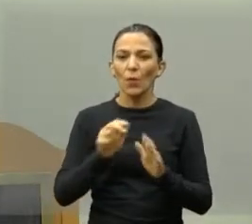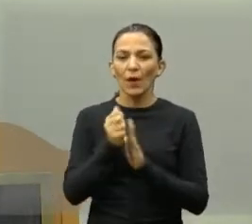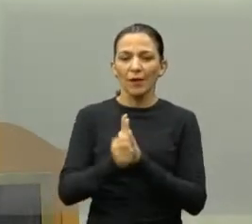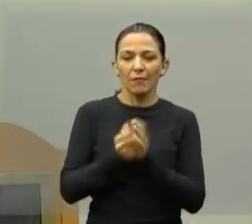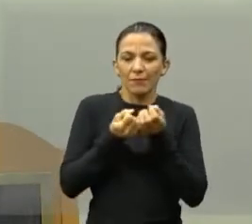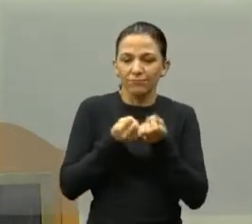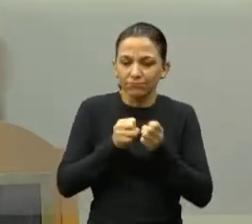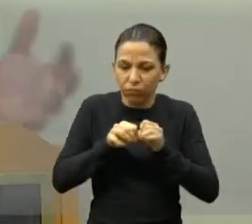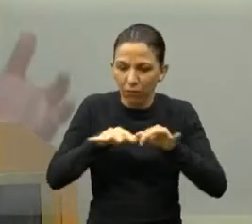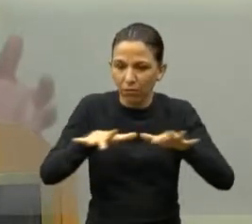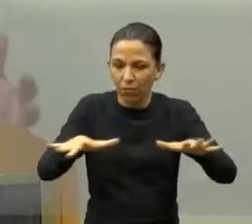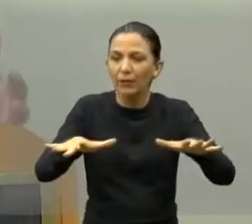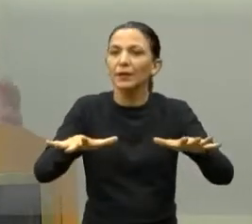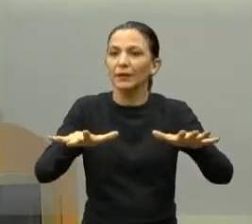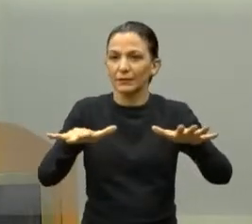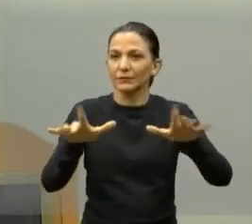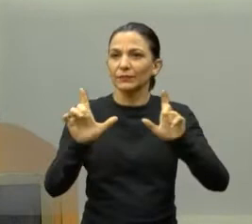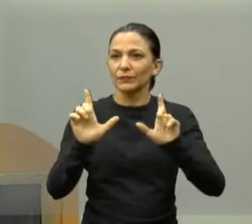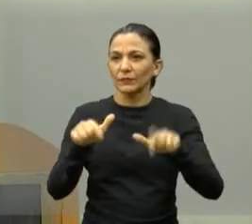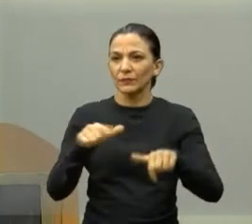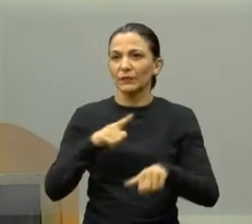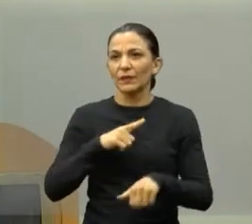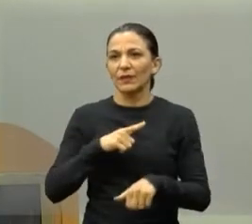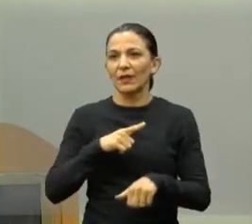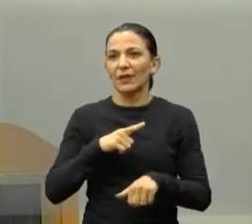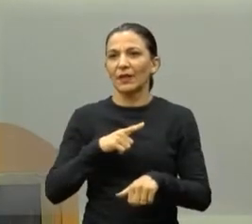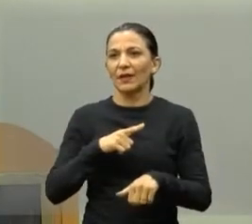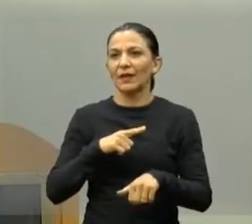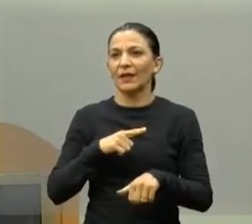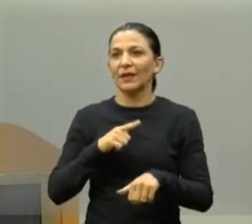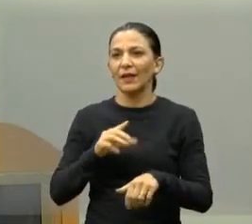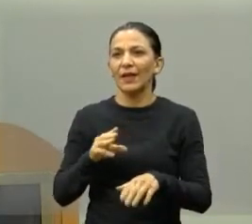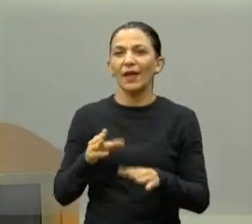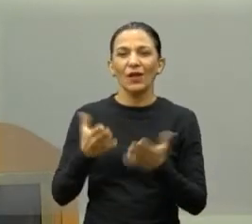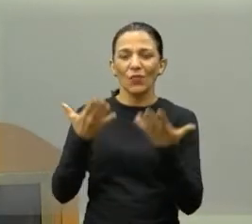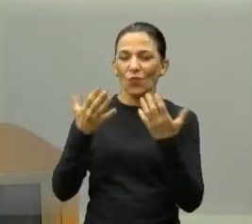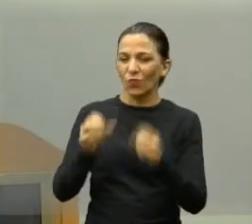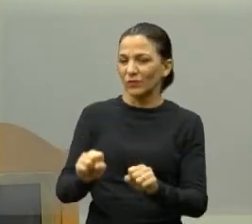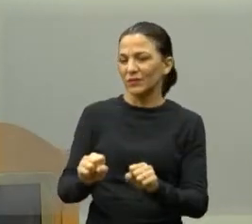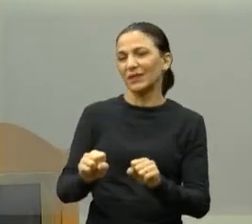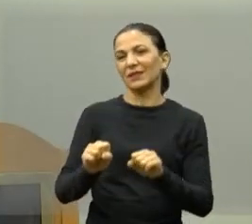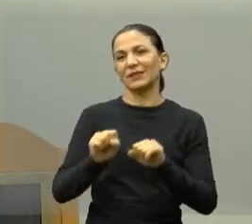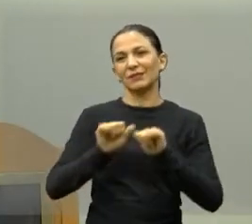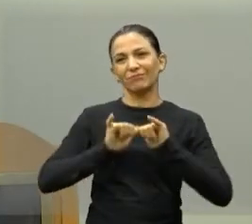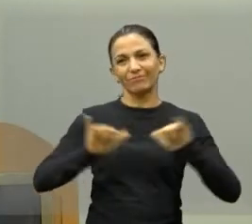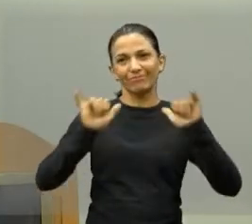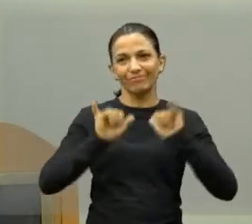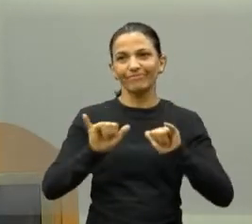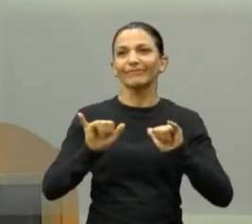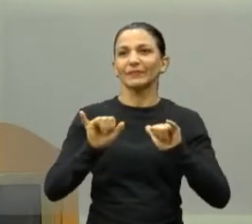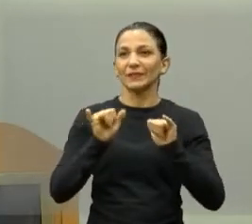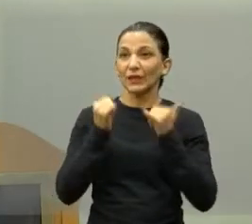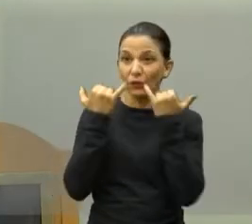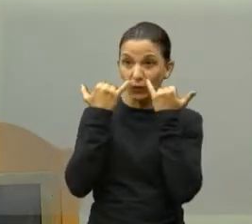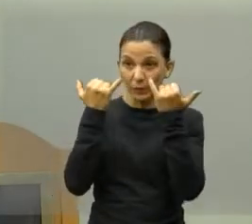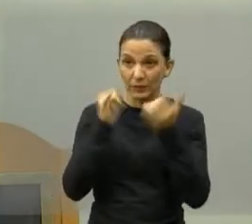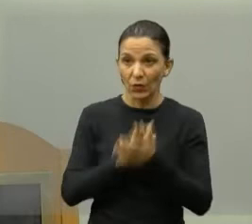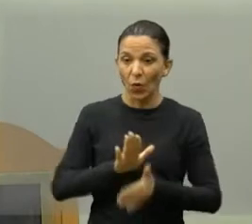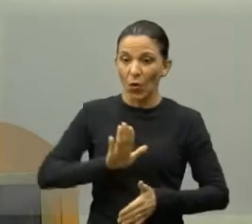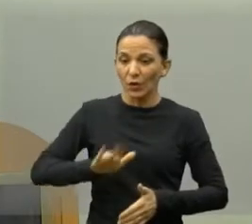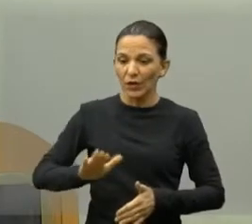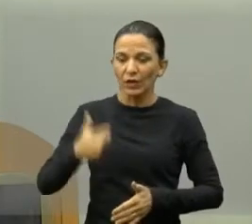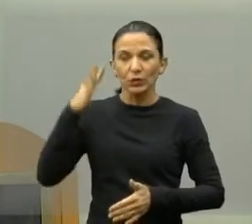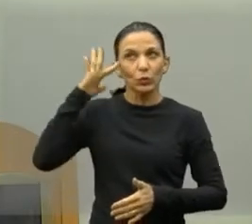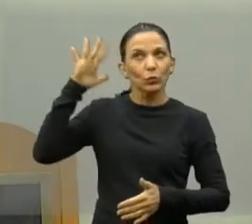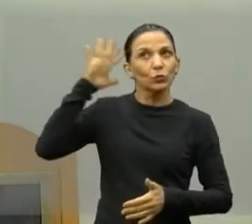Araraquara para cidade toda tem uma repúdio a essa matéria dizer que toda criança